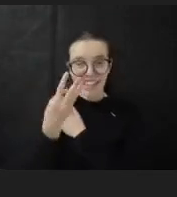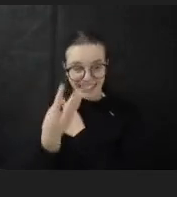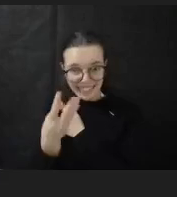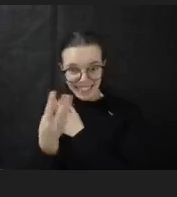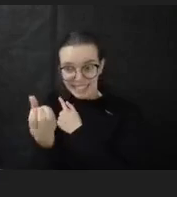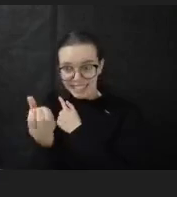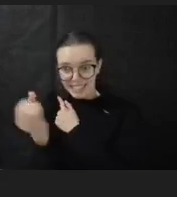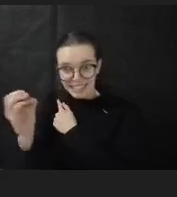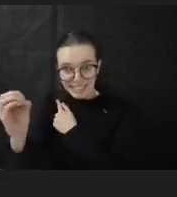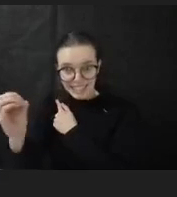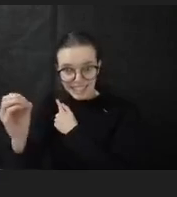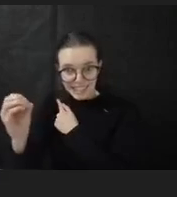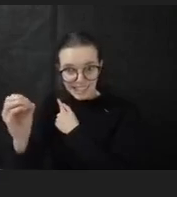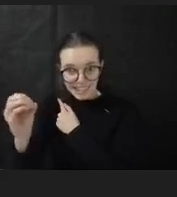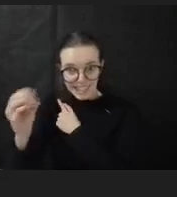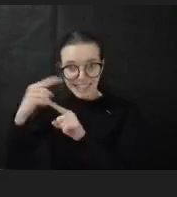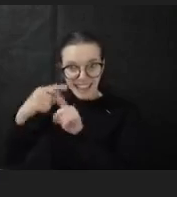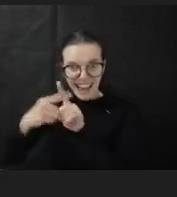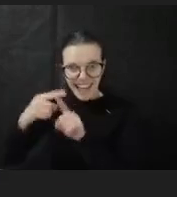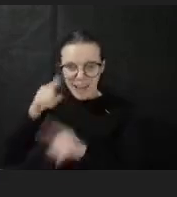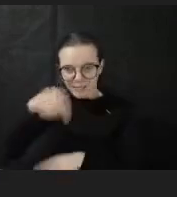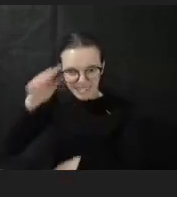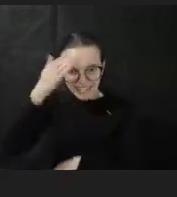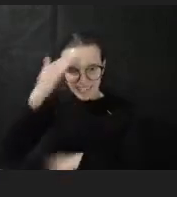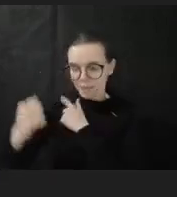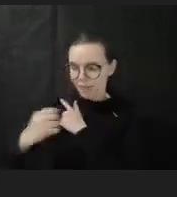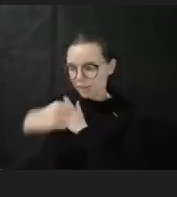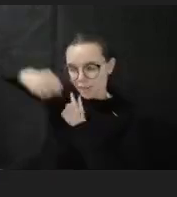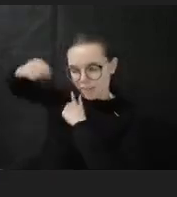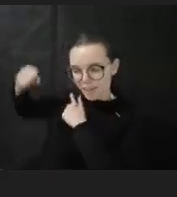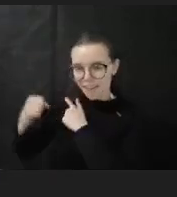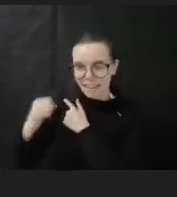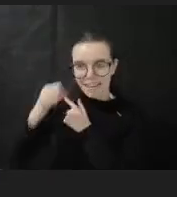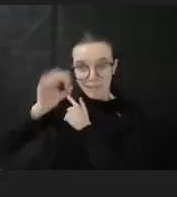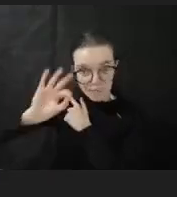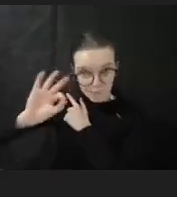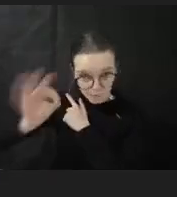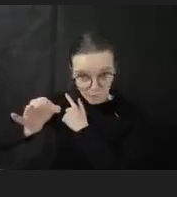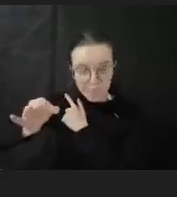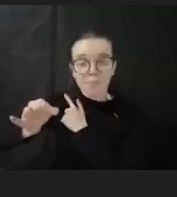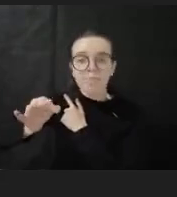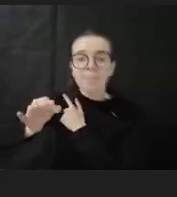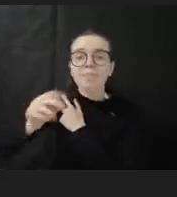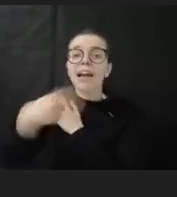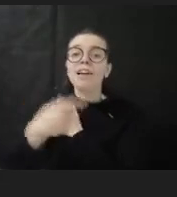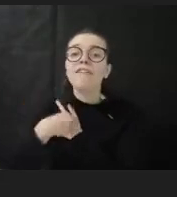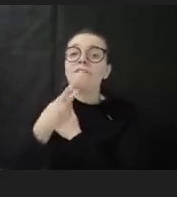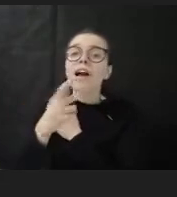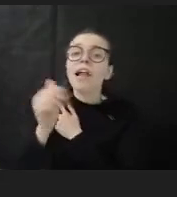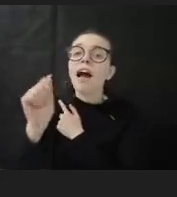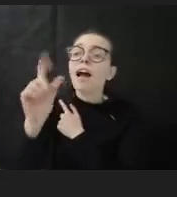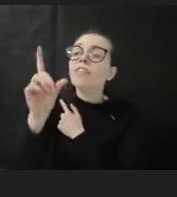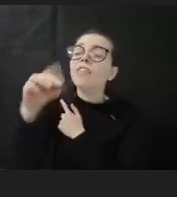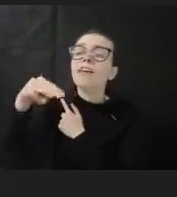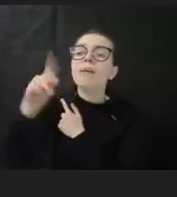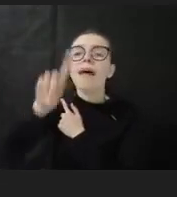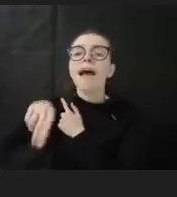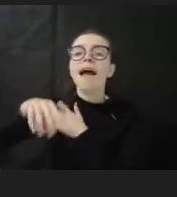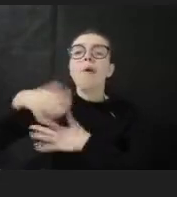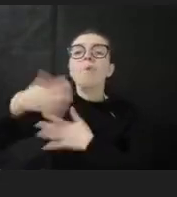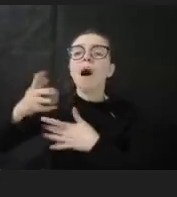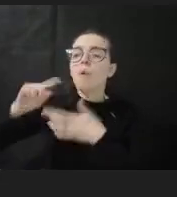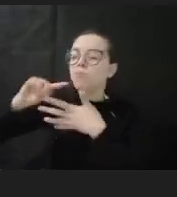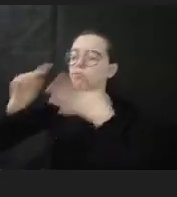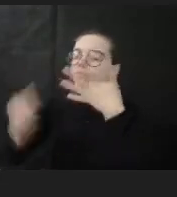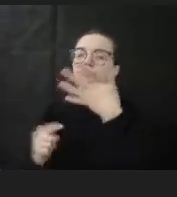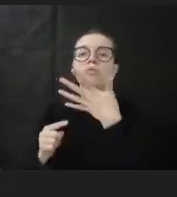360 graus. Ele vai todos os ângulos, né? Aí a gente fala ADM, porque é amplitude de movimento, né? É